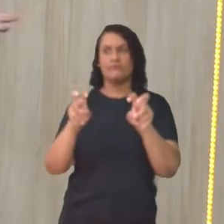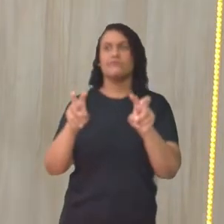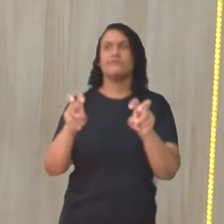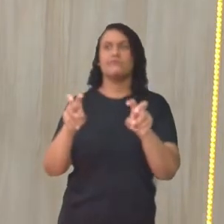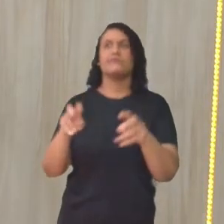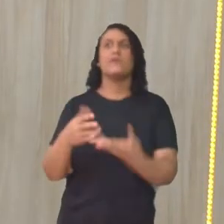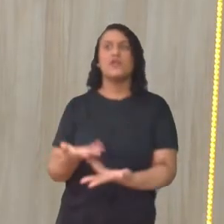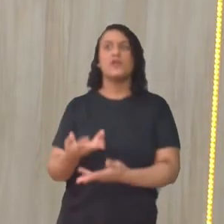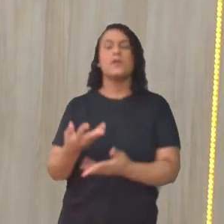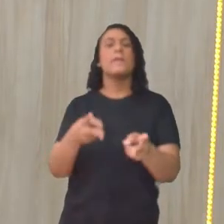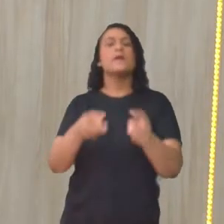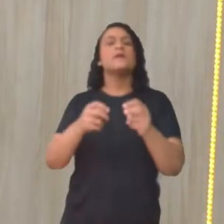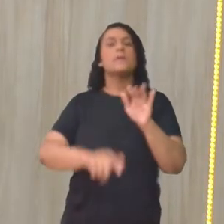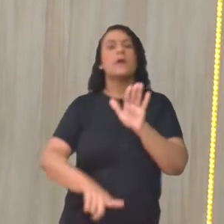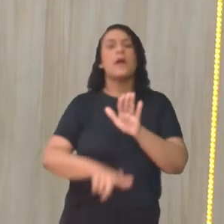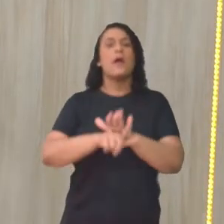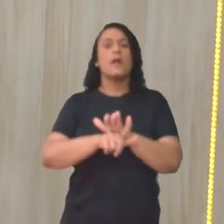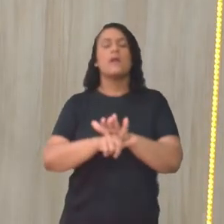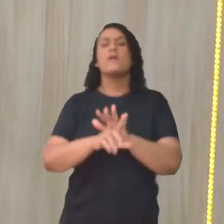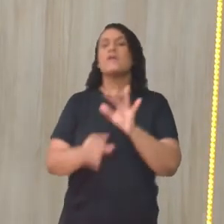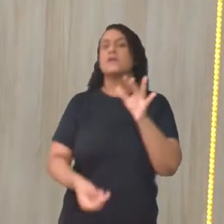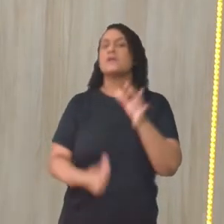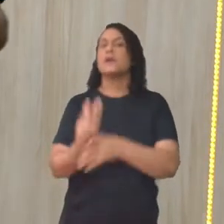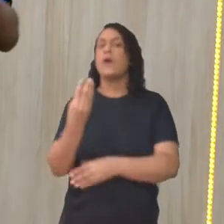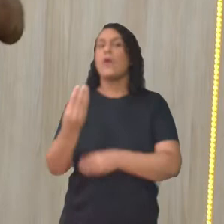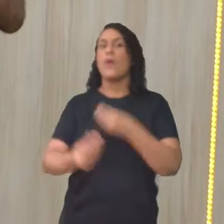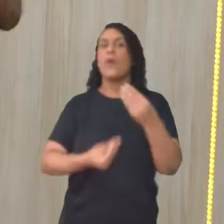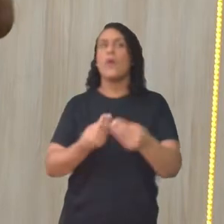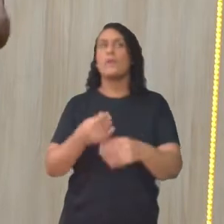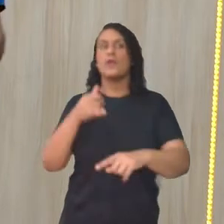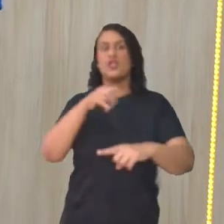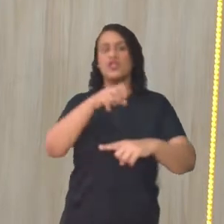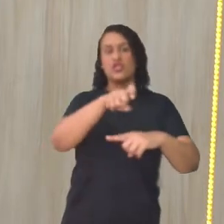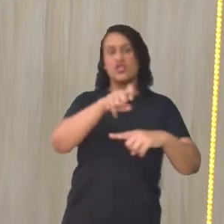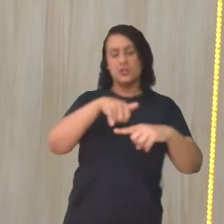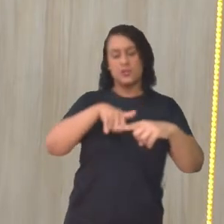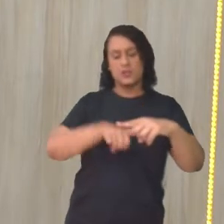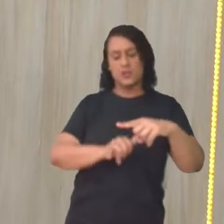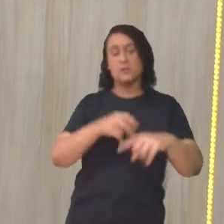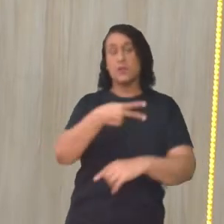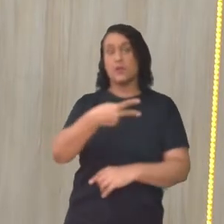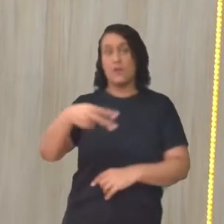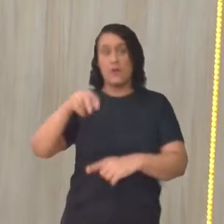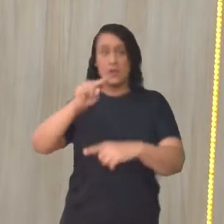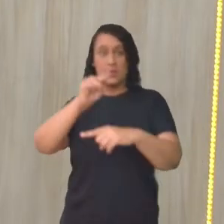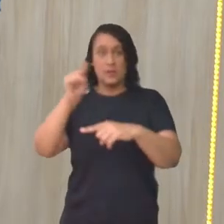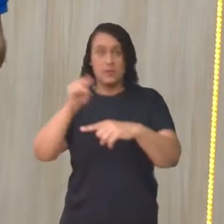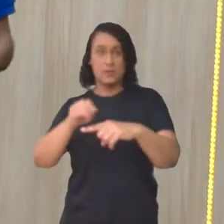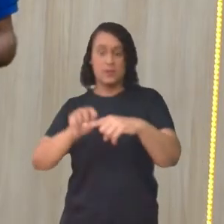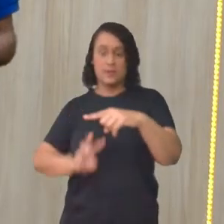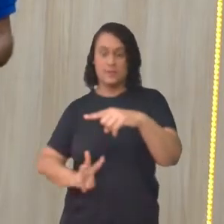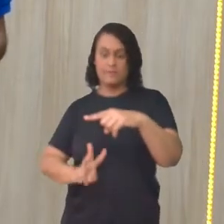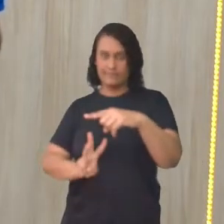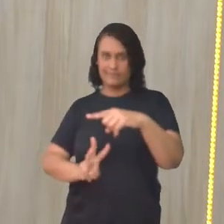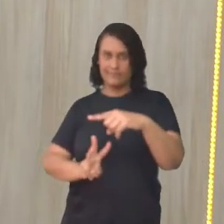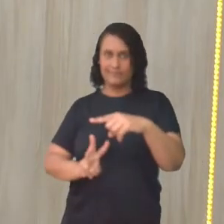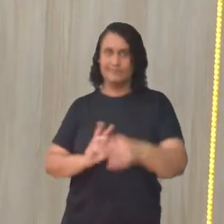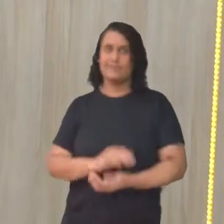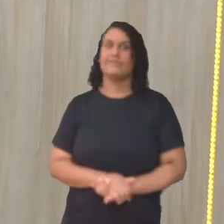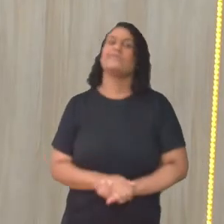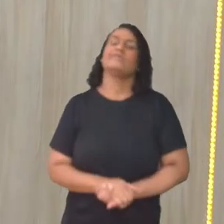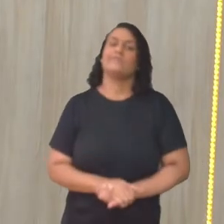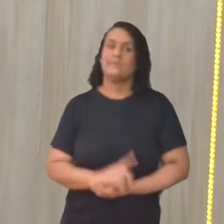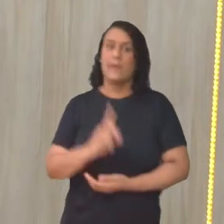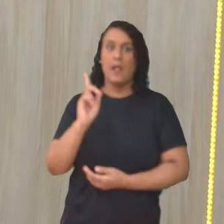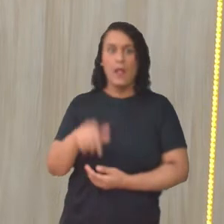de proporcionalidade, ela vai ser montada como sendo X está para Y, assim como Z está para W. É assim